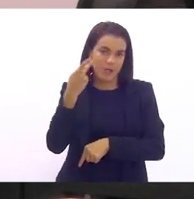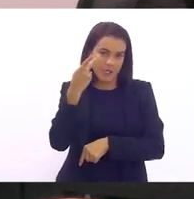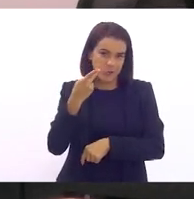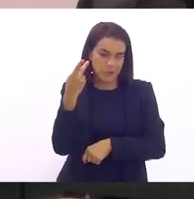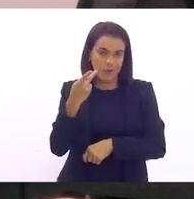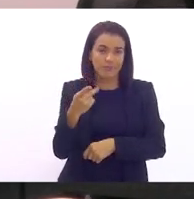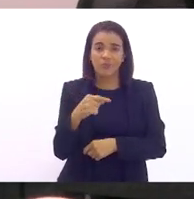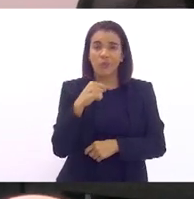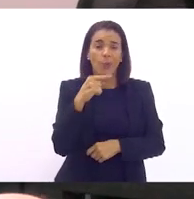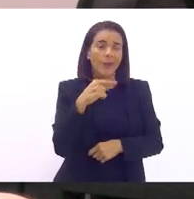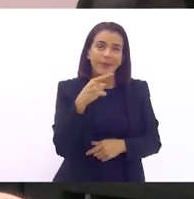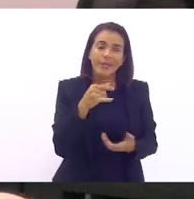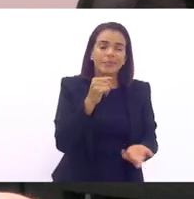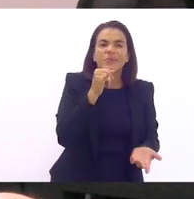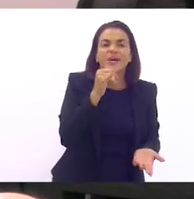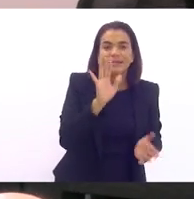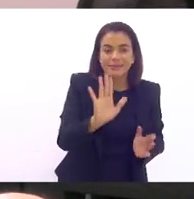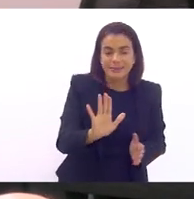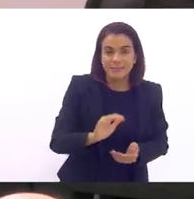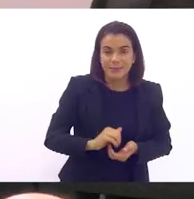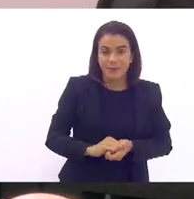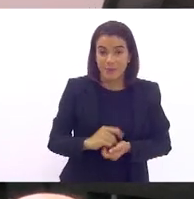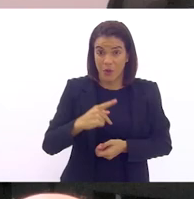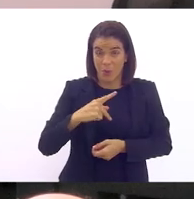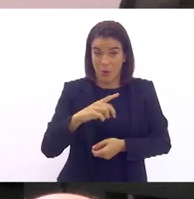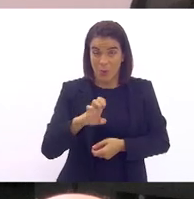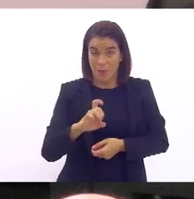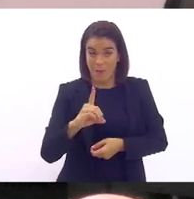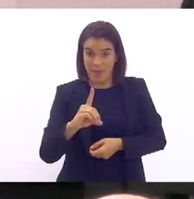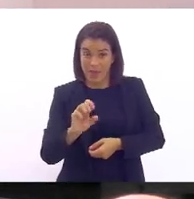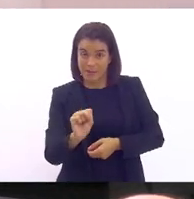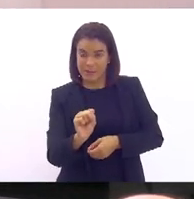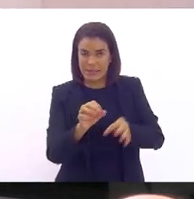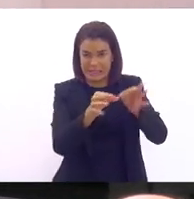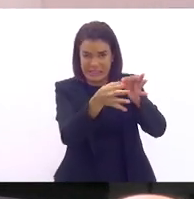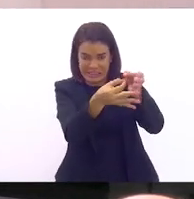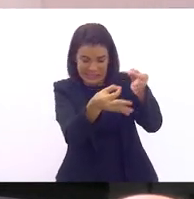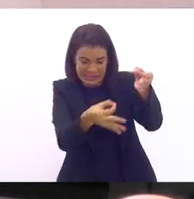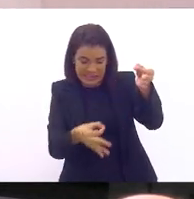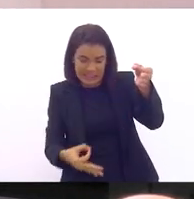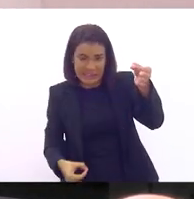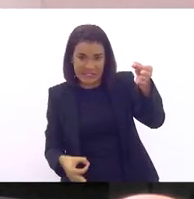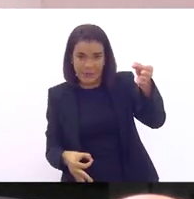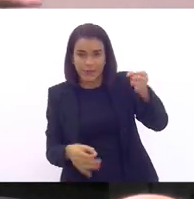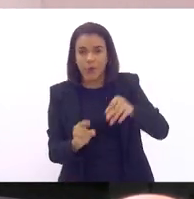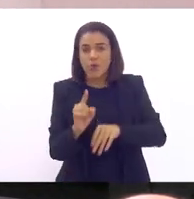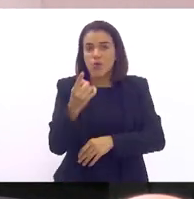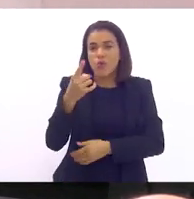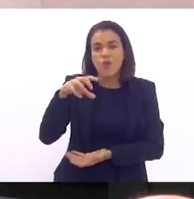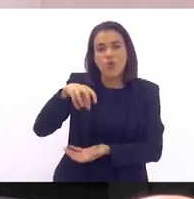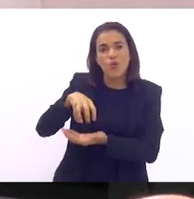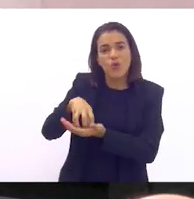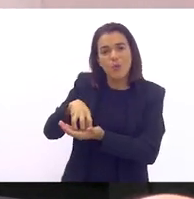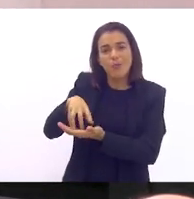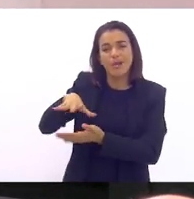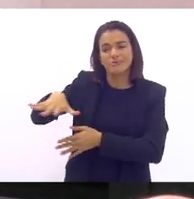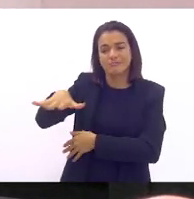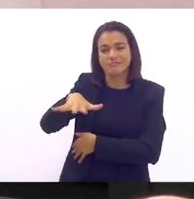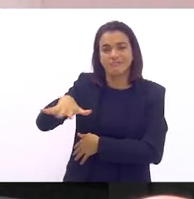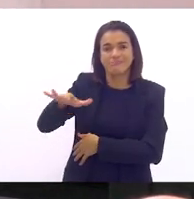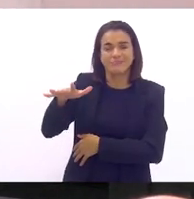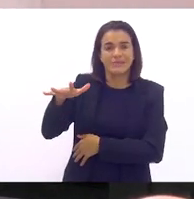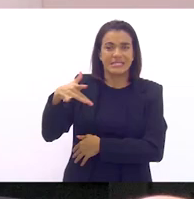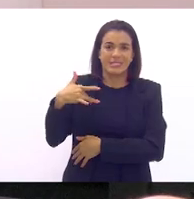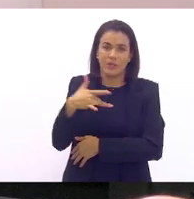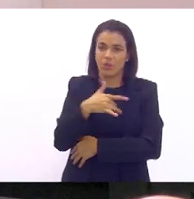não adianta por exemplo porque o pedes é um pouco mais extenso um dos complexos é o complexo da saúde que não foi